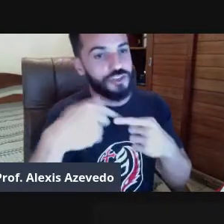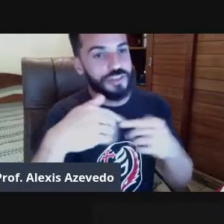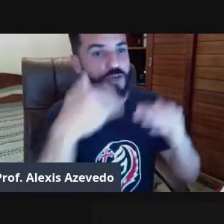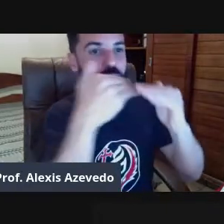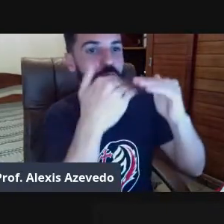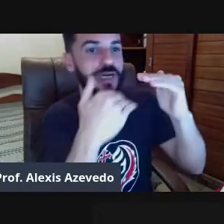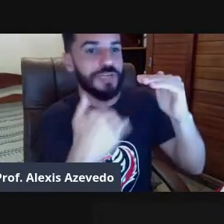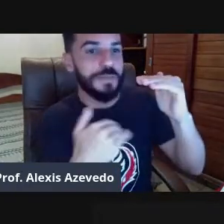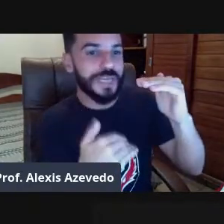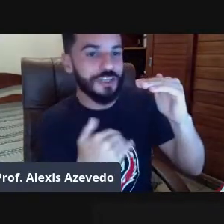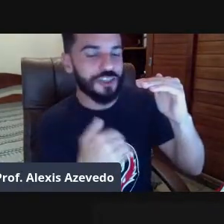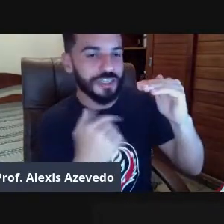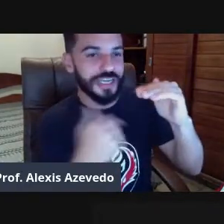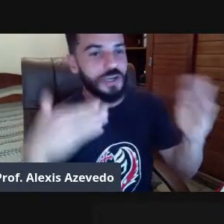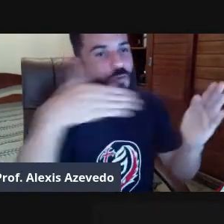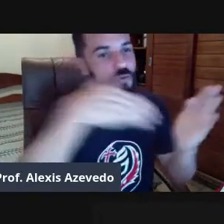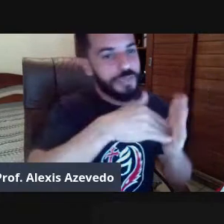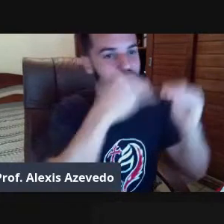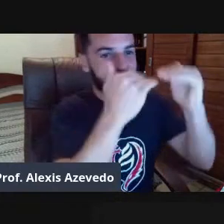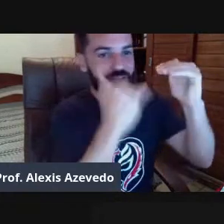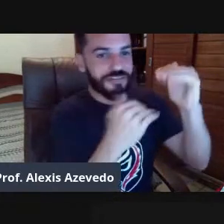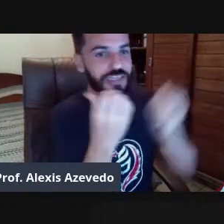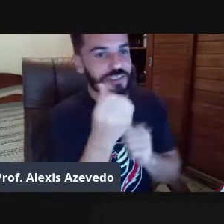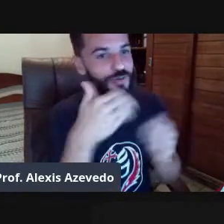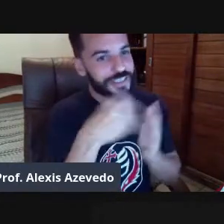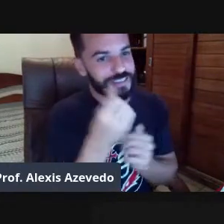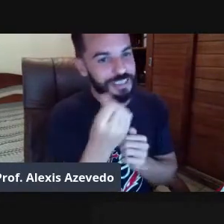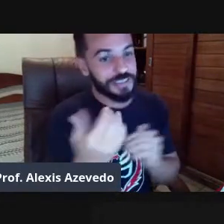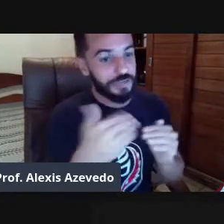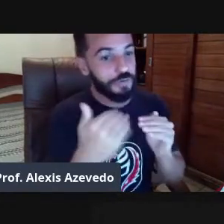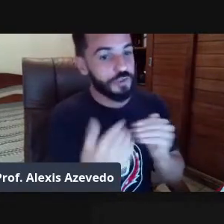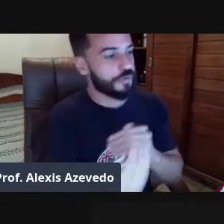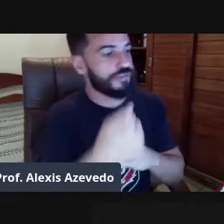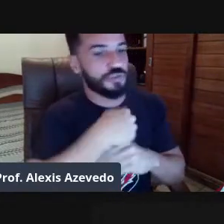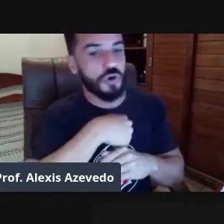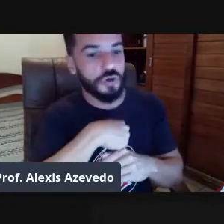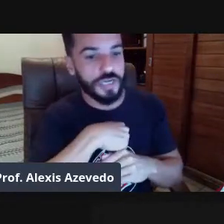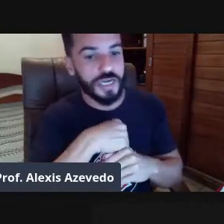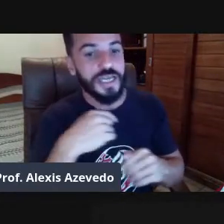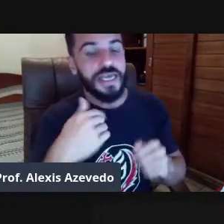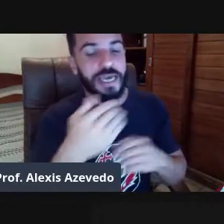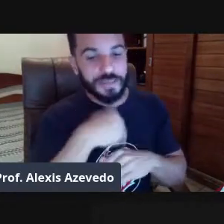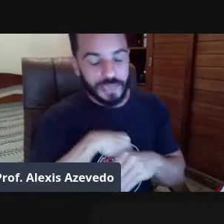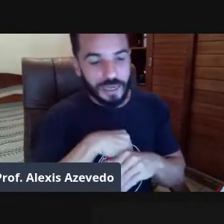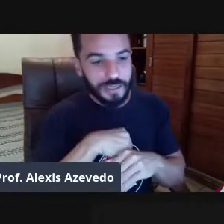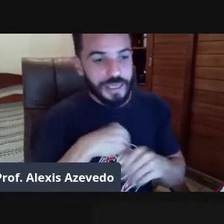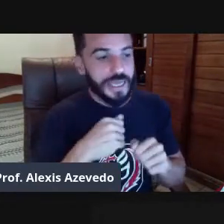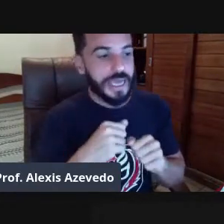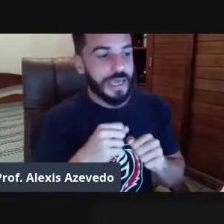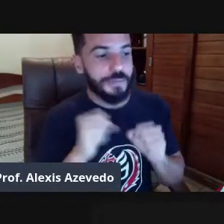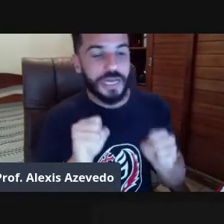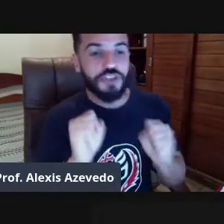entrar, porque aqui a gente tem um limite, né? Um limite na fila, são até 6, aí eu vou pedir o professor Ronan